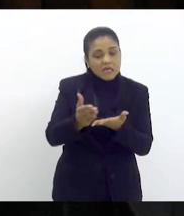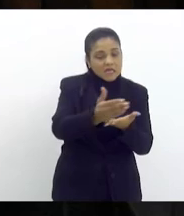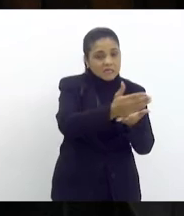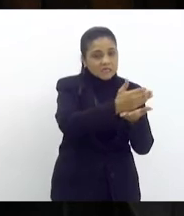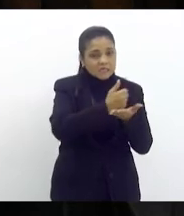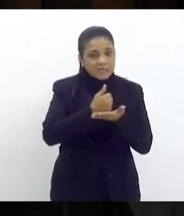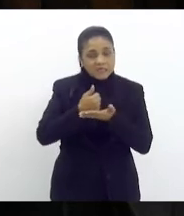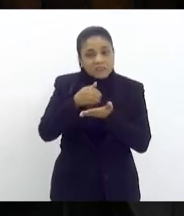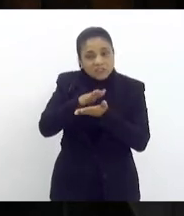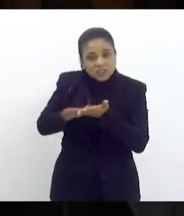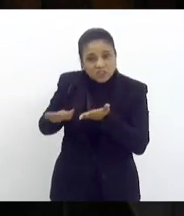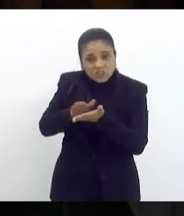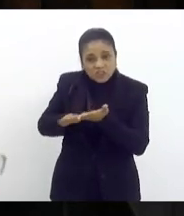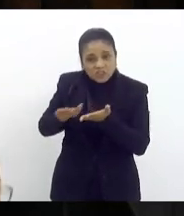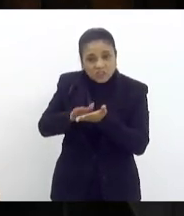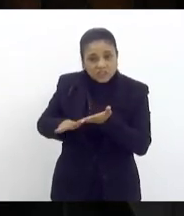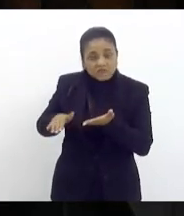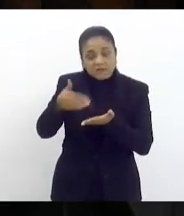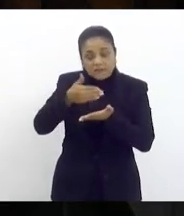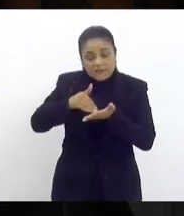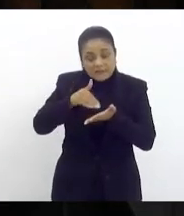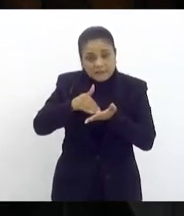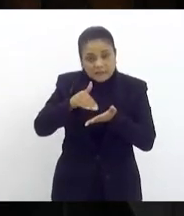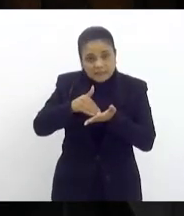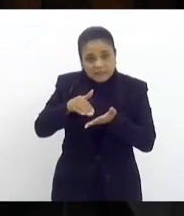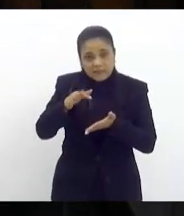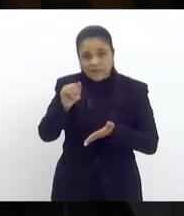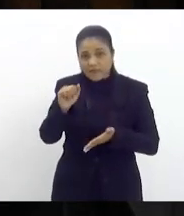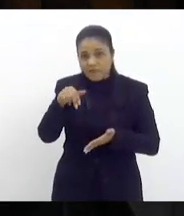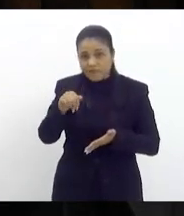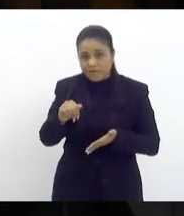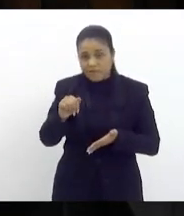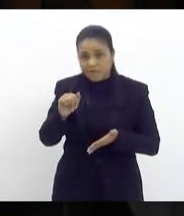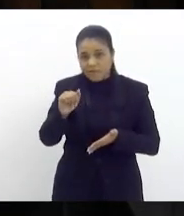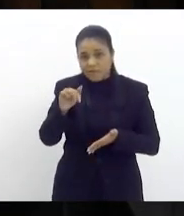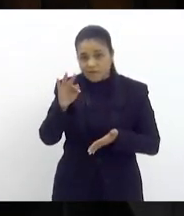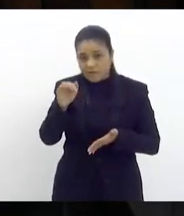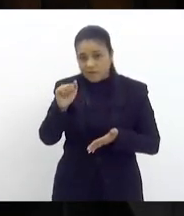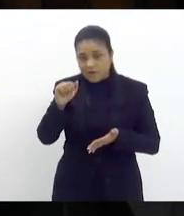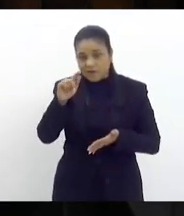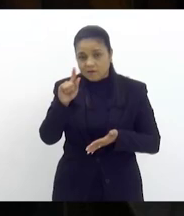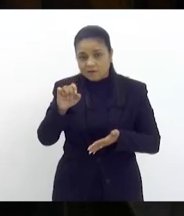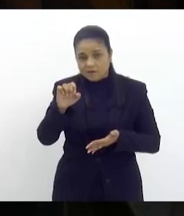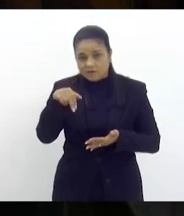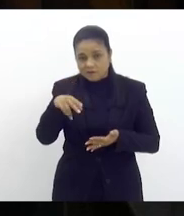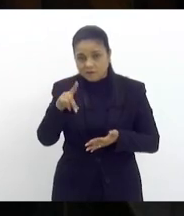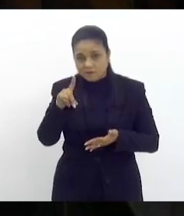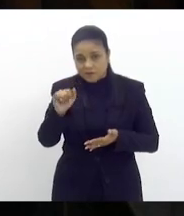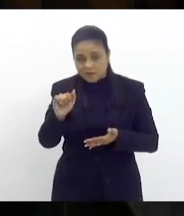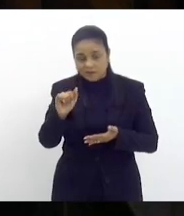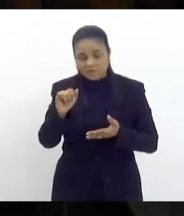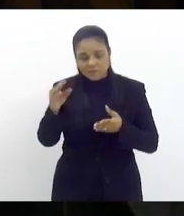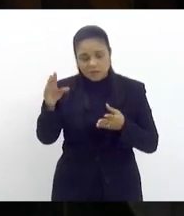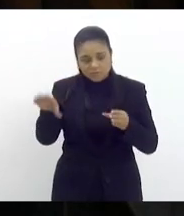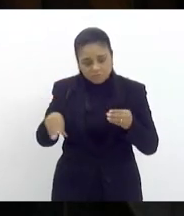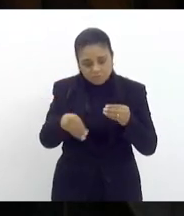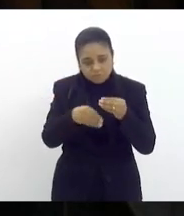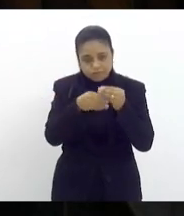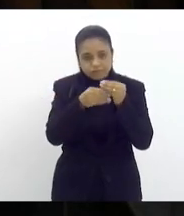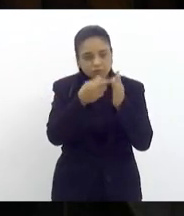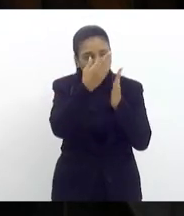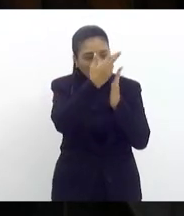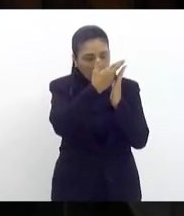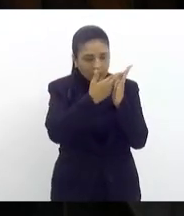da própria Secretaria de Fazenda e as absorveu no seu relatório final.